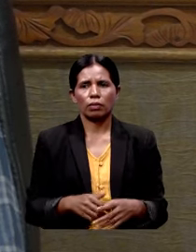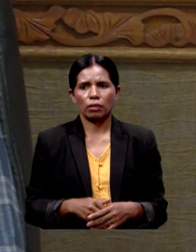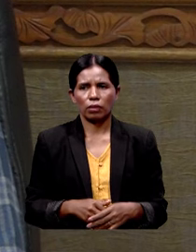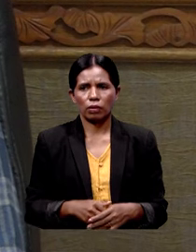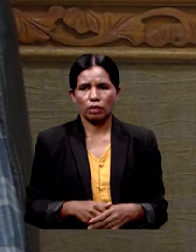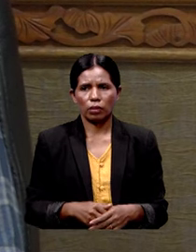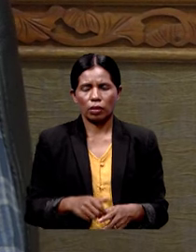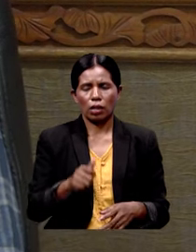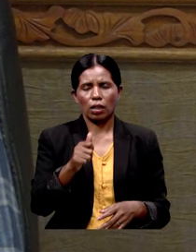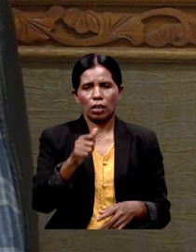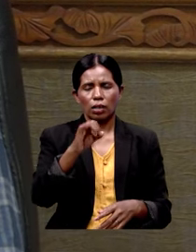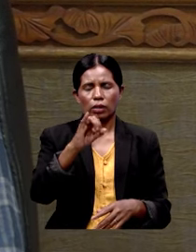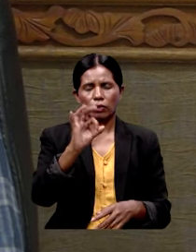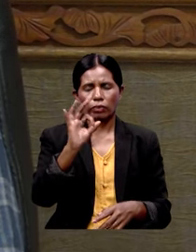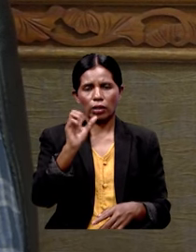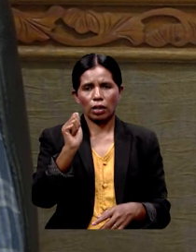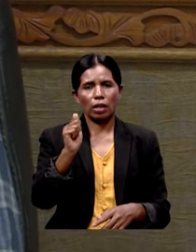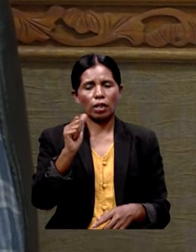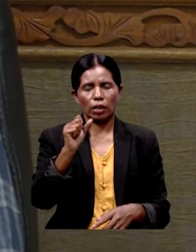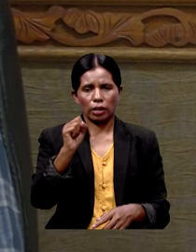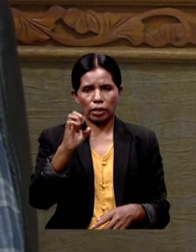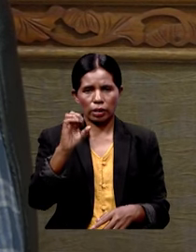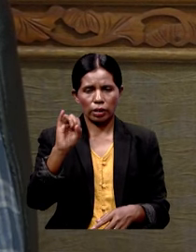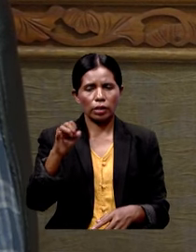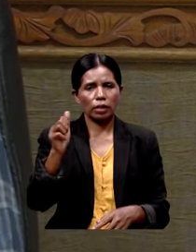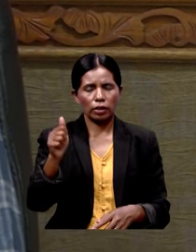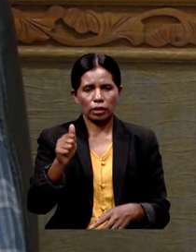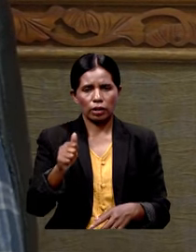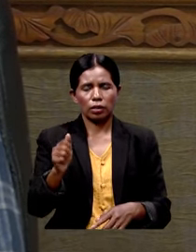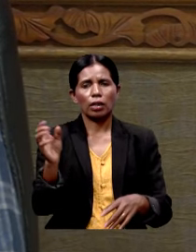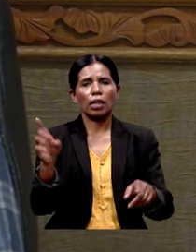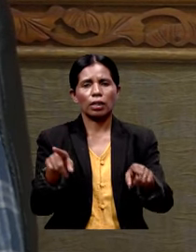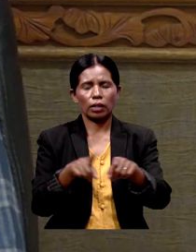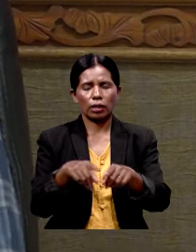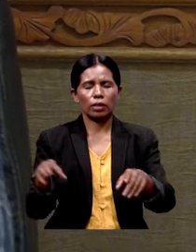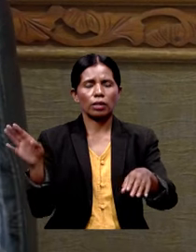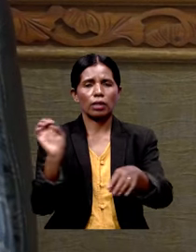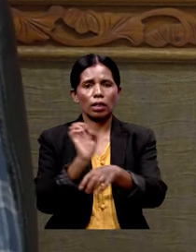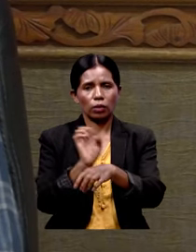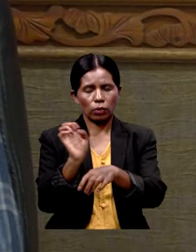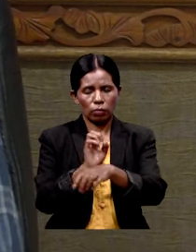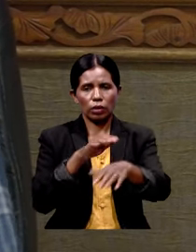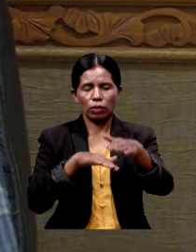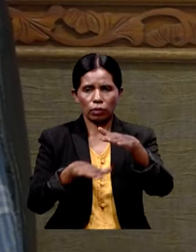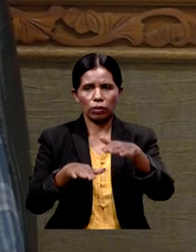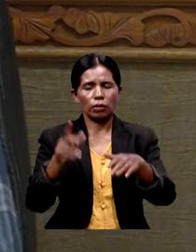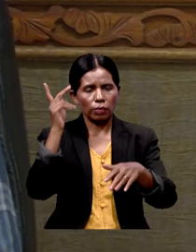como aí faz a tutela vai ministro do assunto econômico e ao mesmo tempo nesse vice-primeiro-ministro da